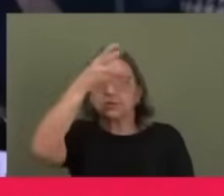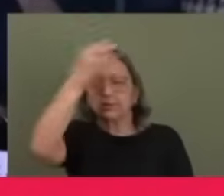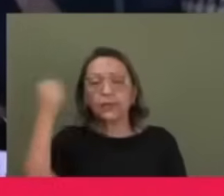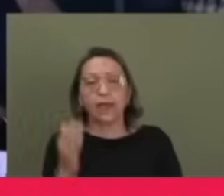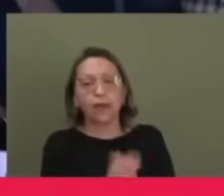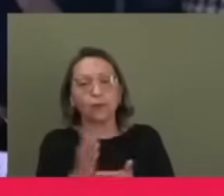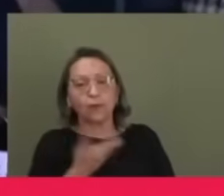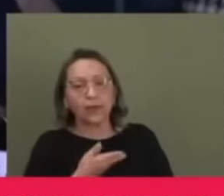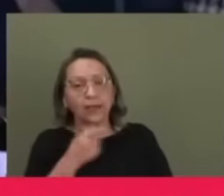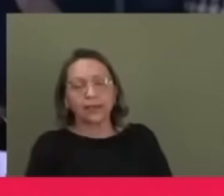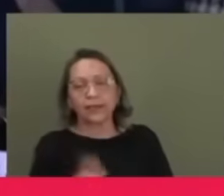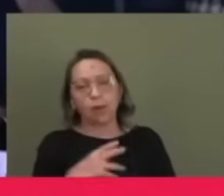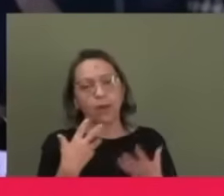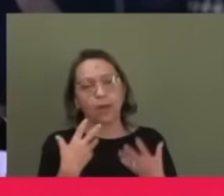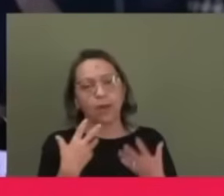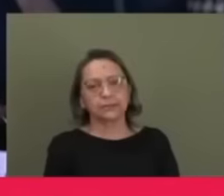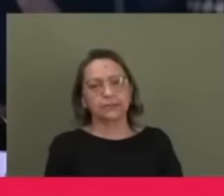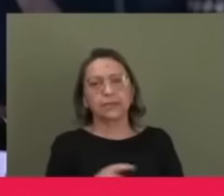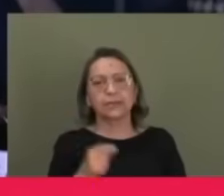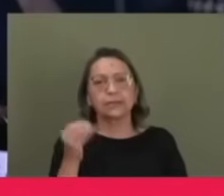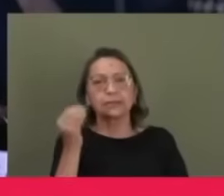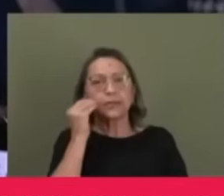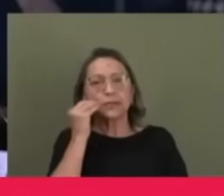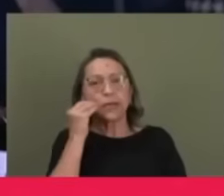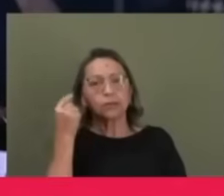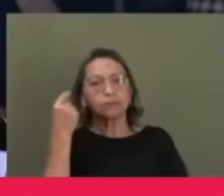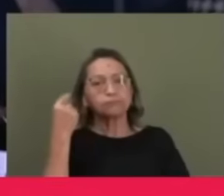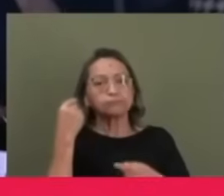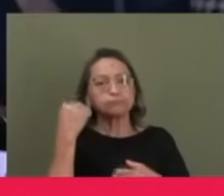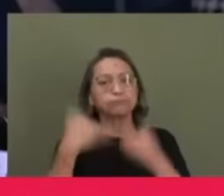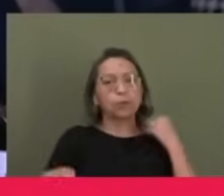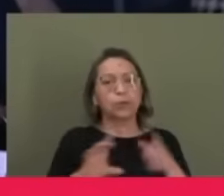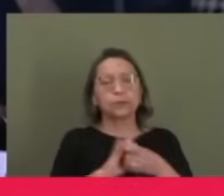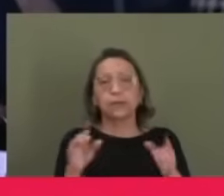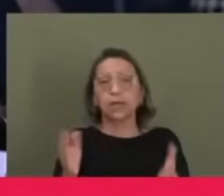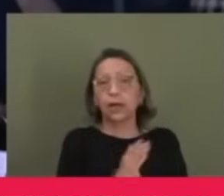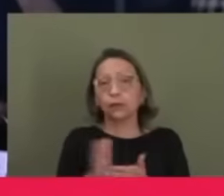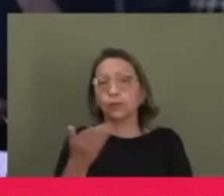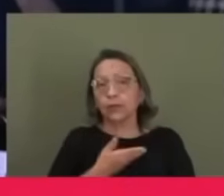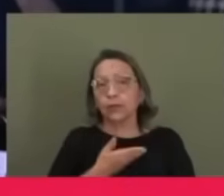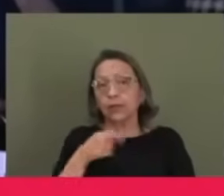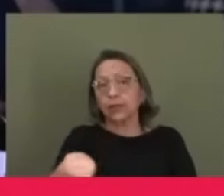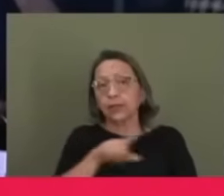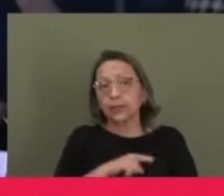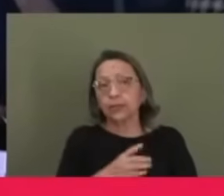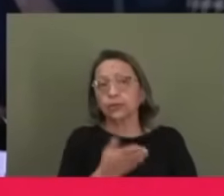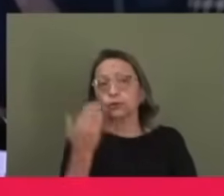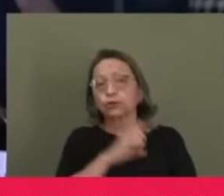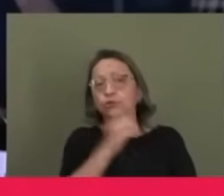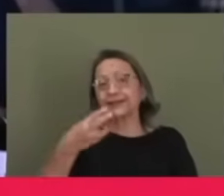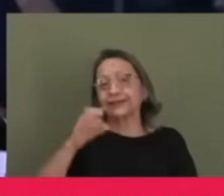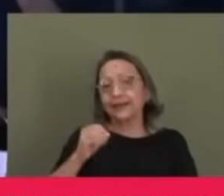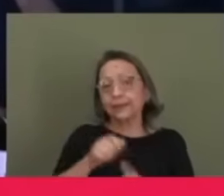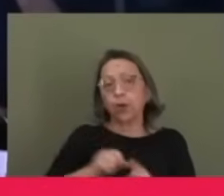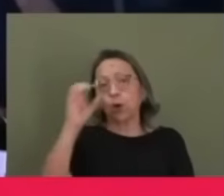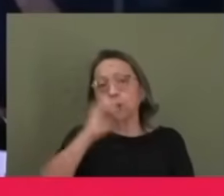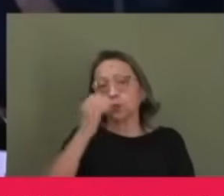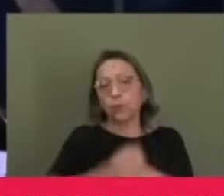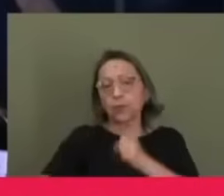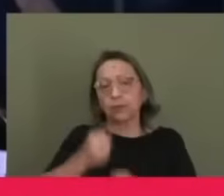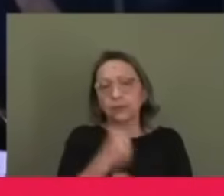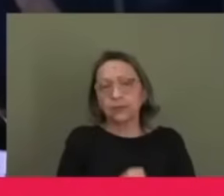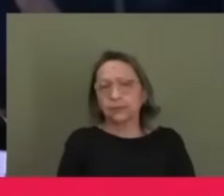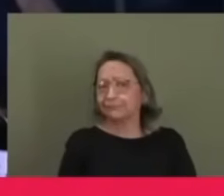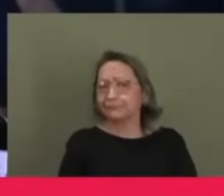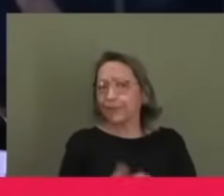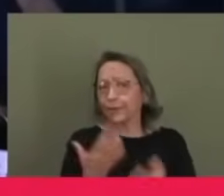colegas aqui não admitem que tentaram romper com a democracia. Alguns colegas, no 30 de outubro do ano passado, não